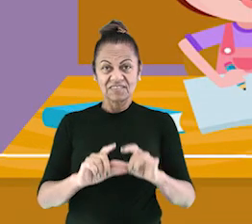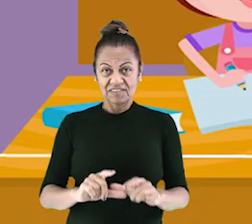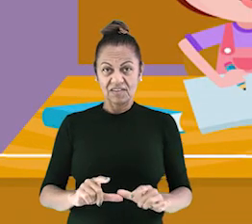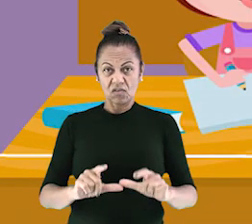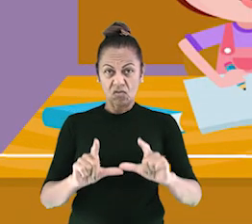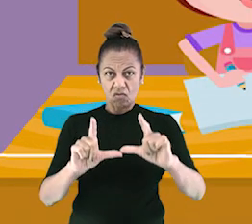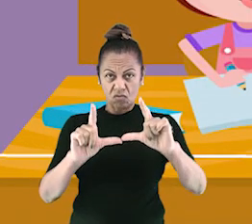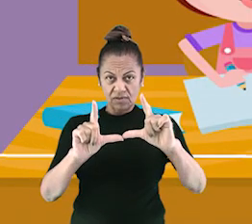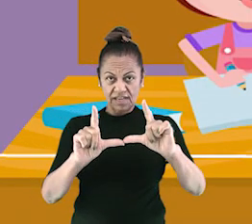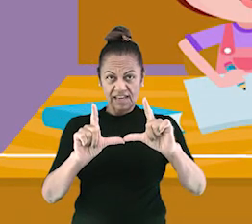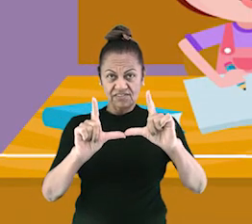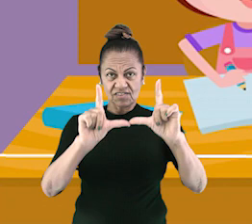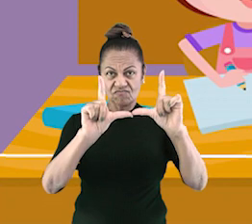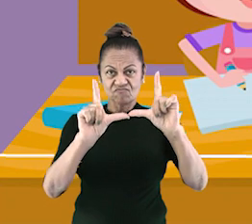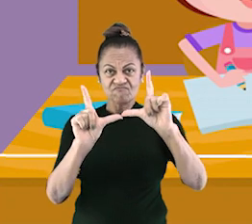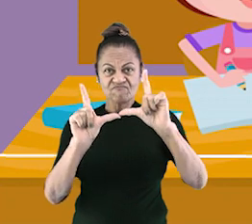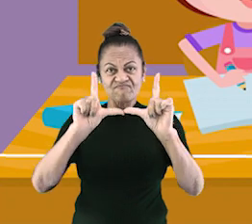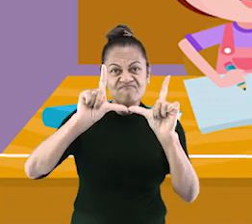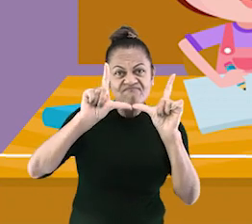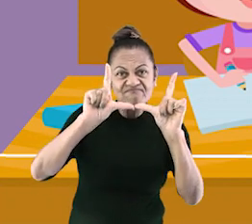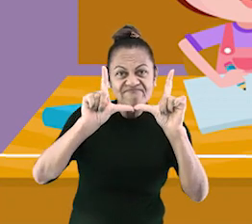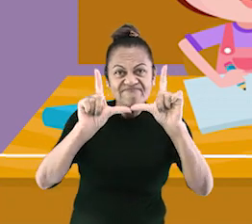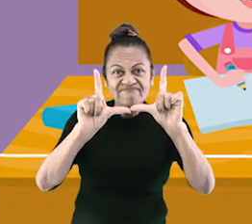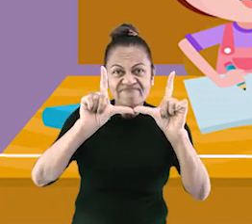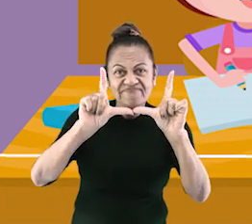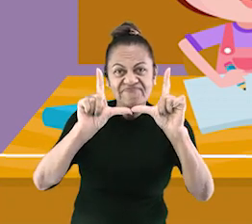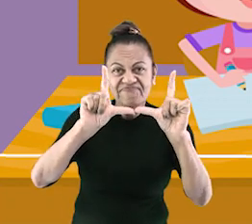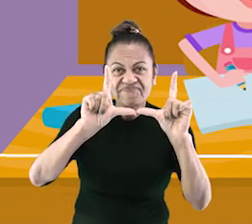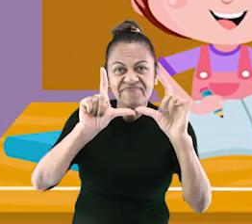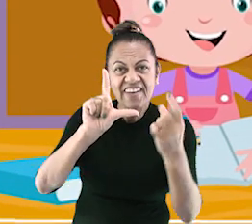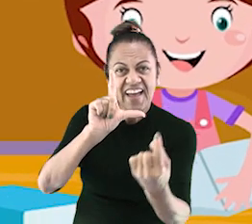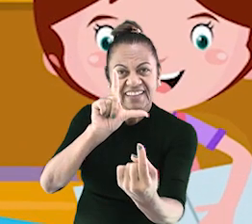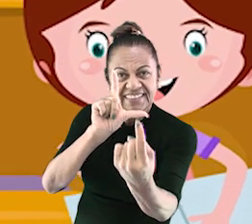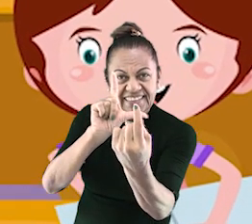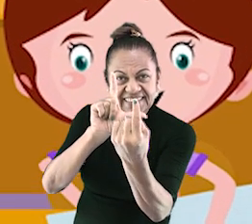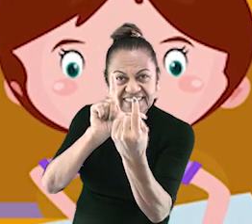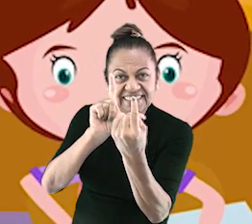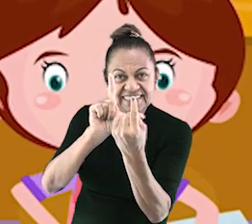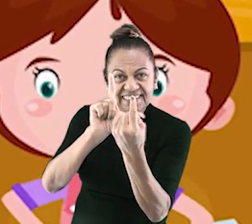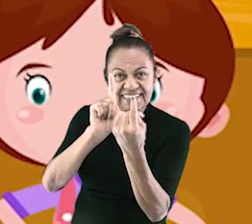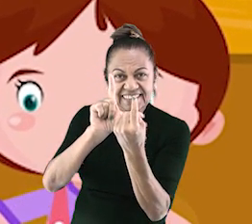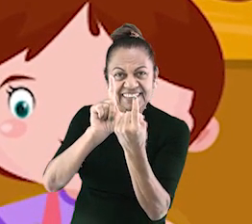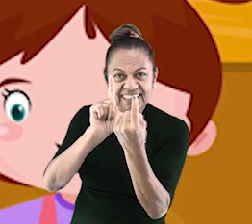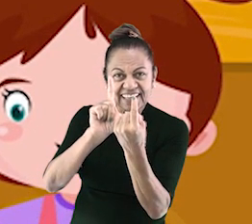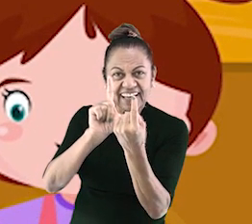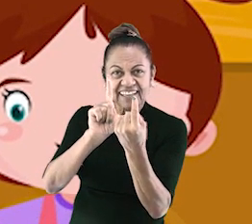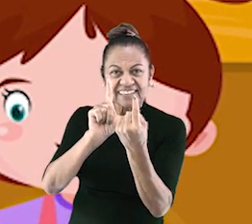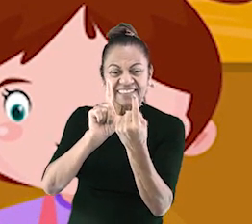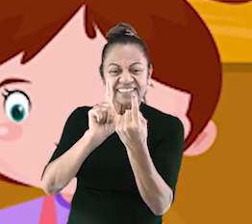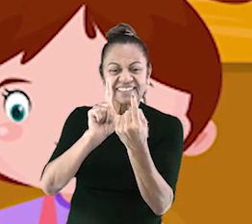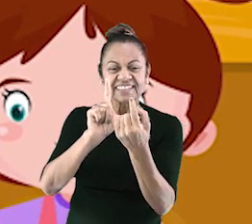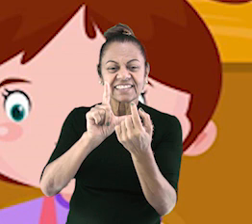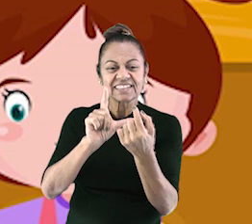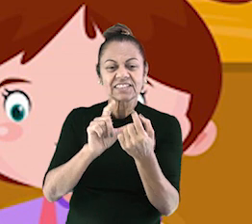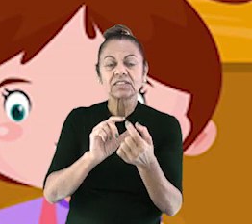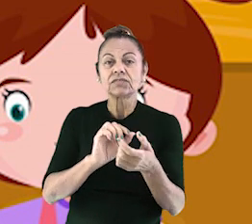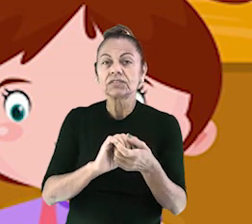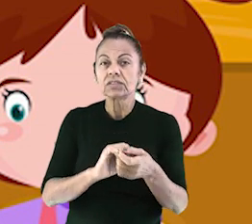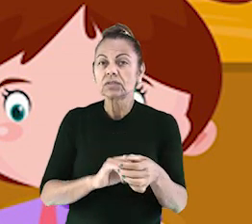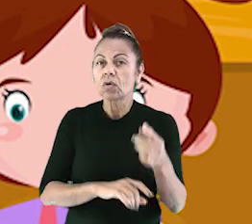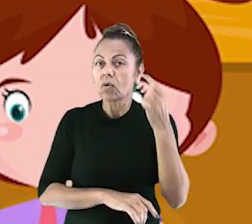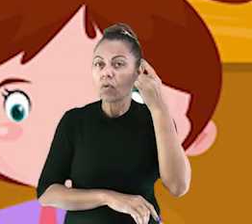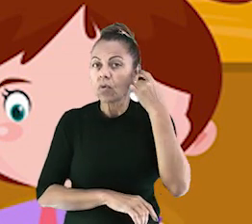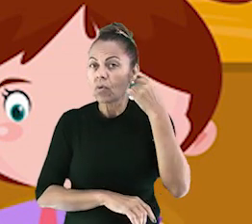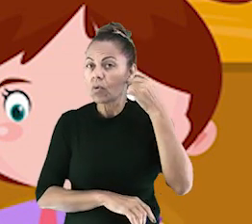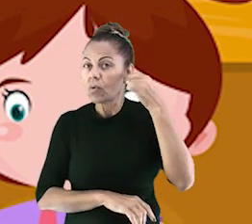mesmo! Vem aqui perto da TV. Vem aqui. Aproxima mais. Isso mesmo.